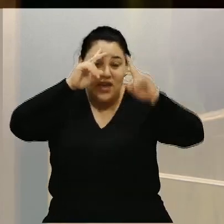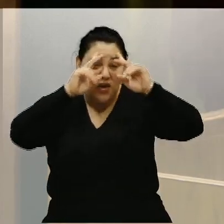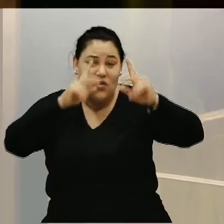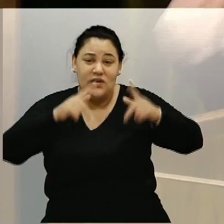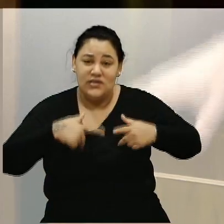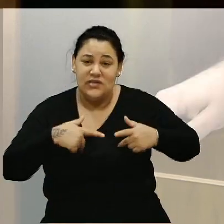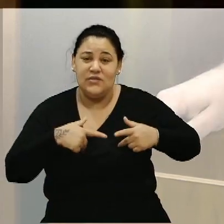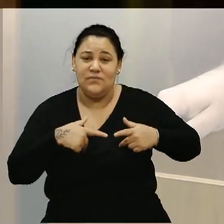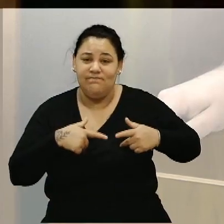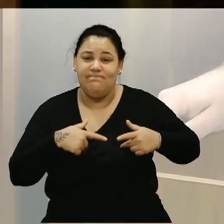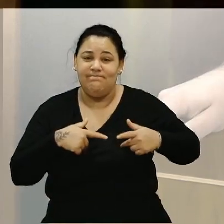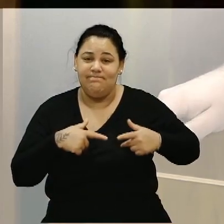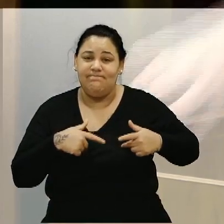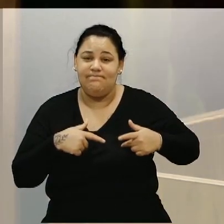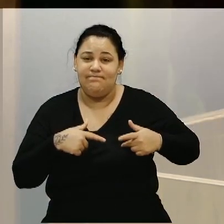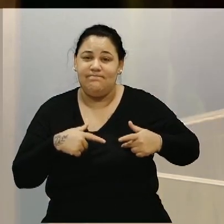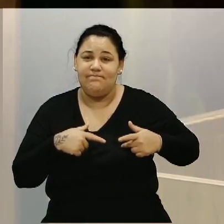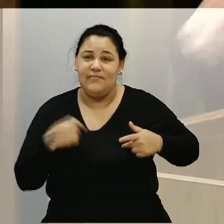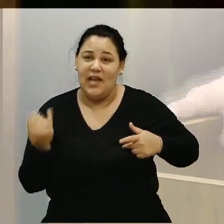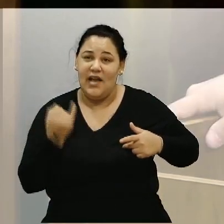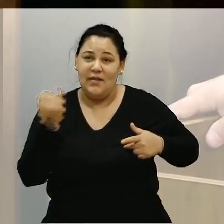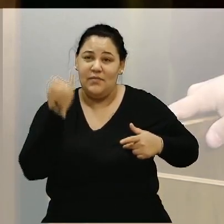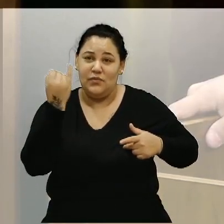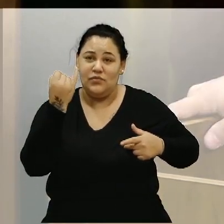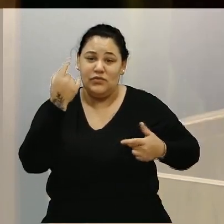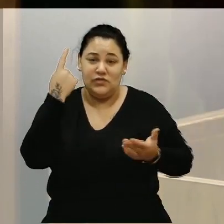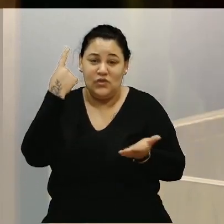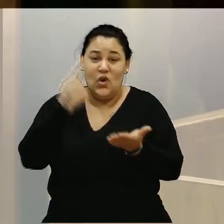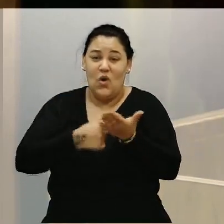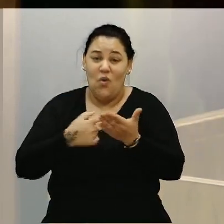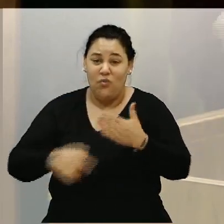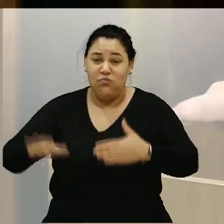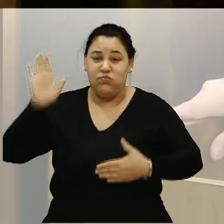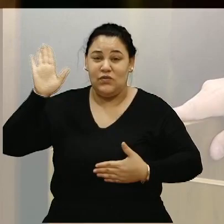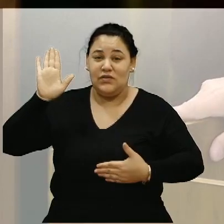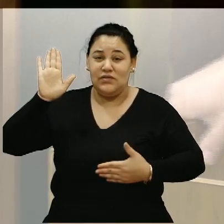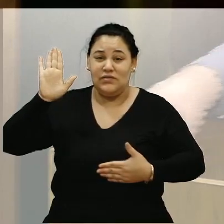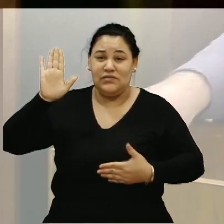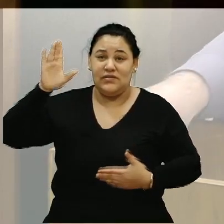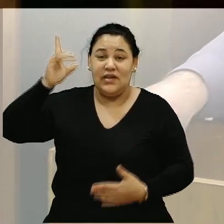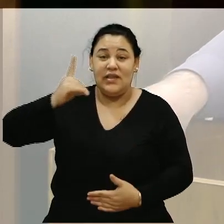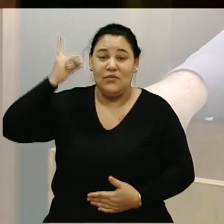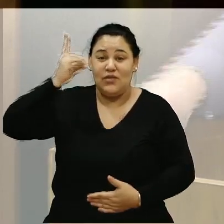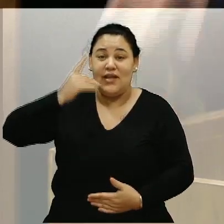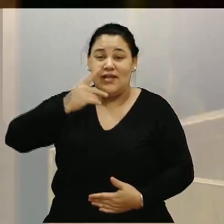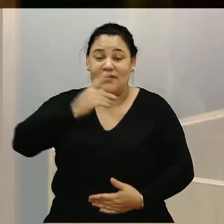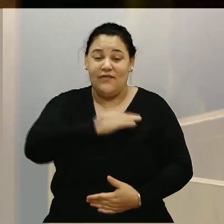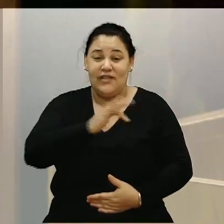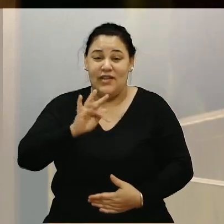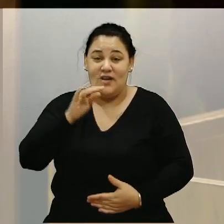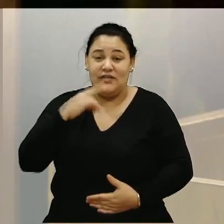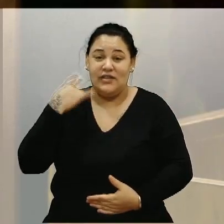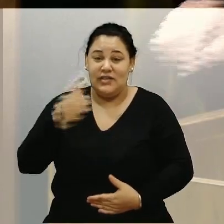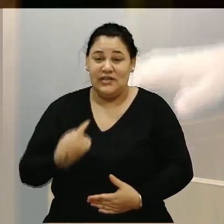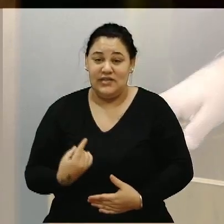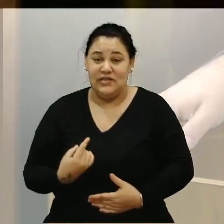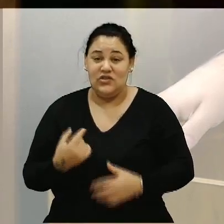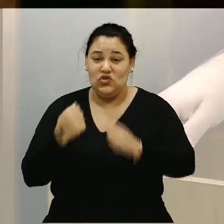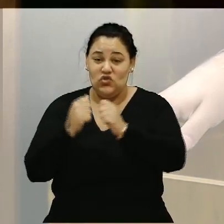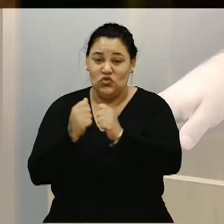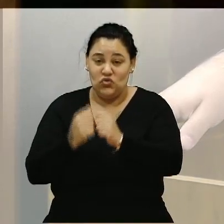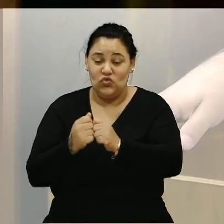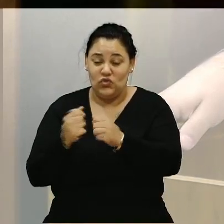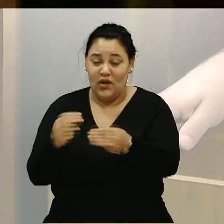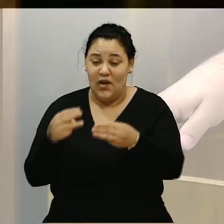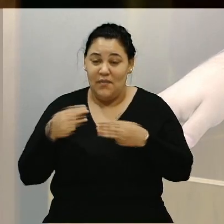a grandeza, o comprometimento da deputada federal Denise com as emendas que o povo de